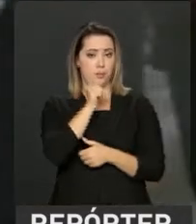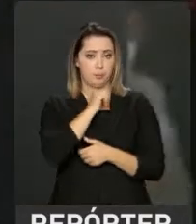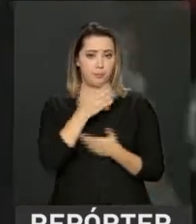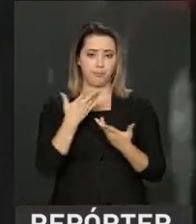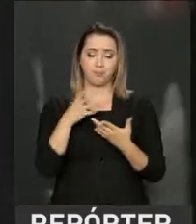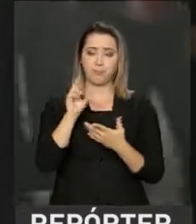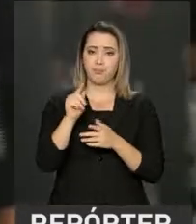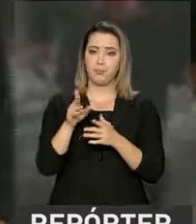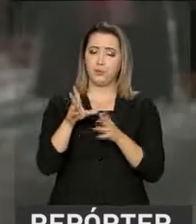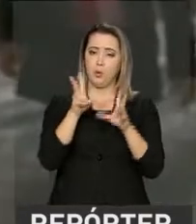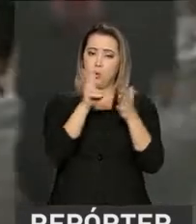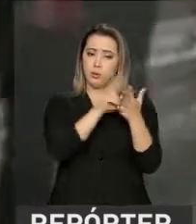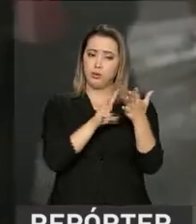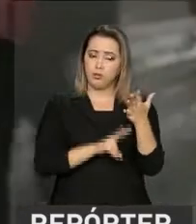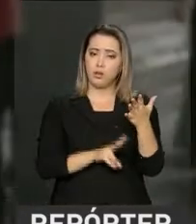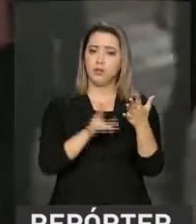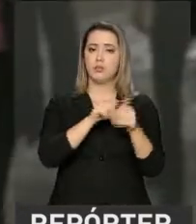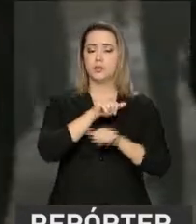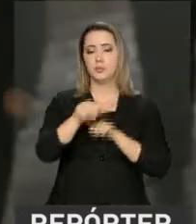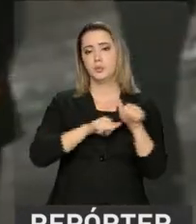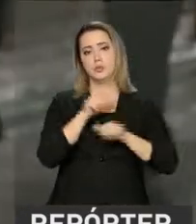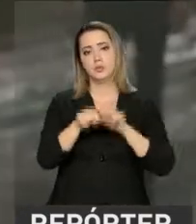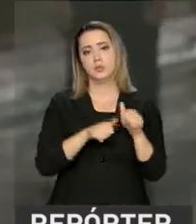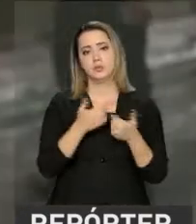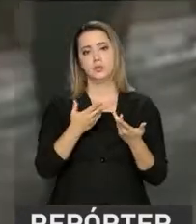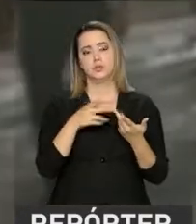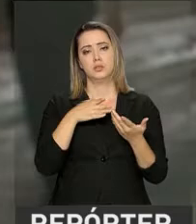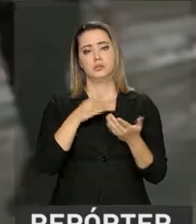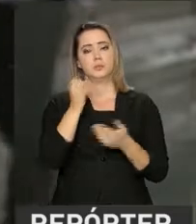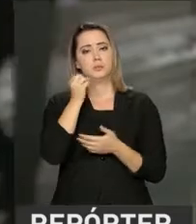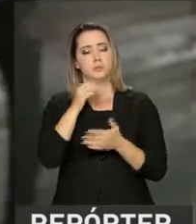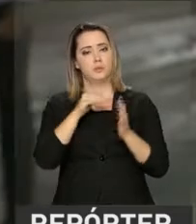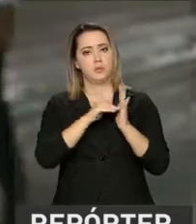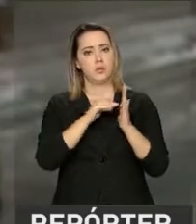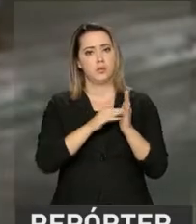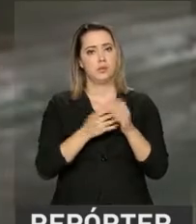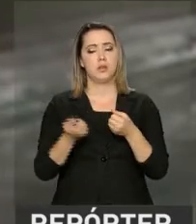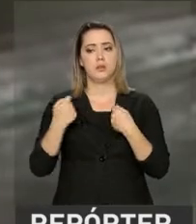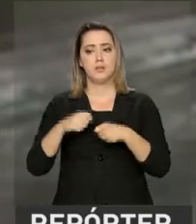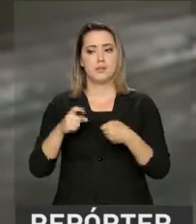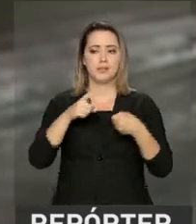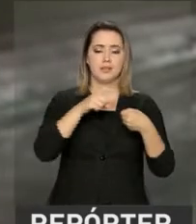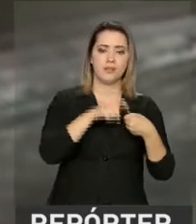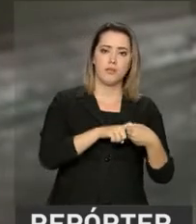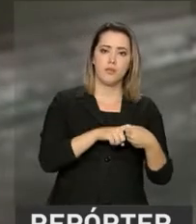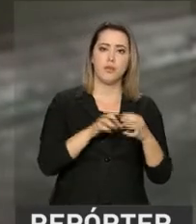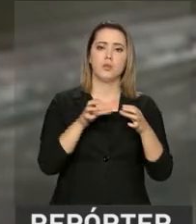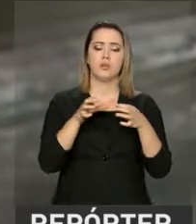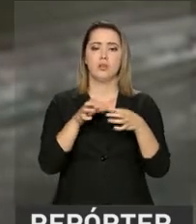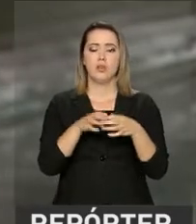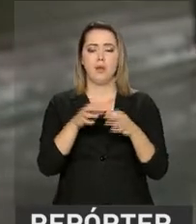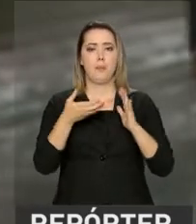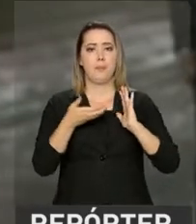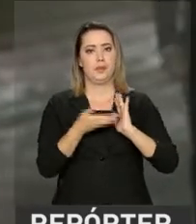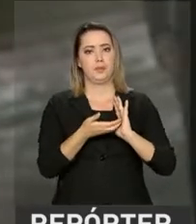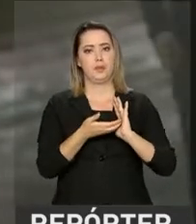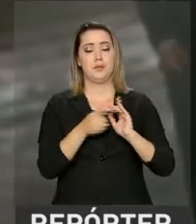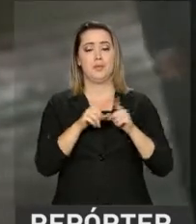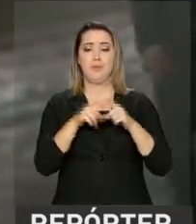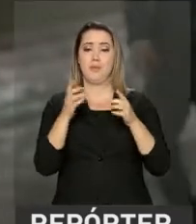da Câmara, acaba sendo modificado no Senado e o projeto volta para a Câmara, o que a base aliada do governo não